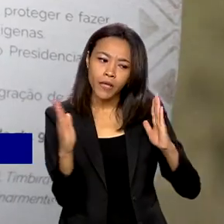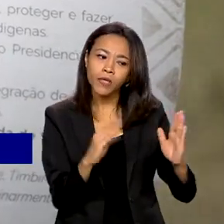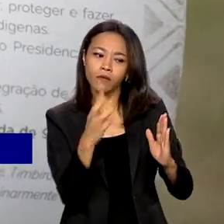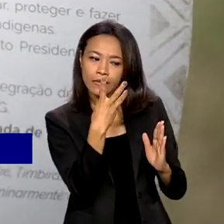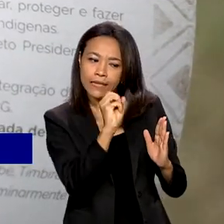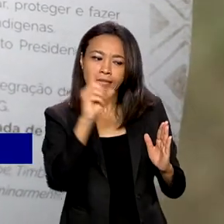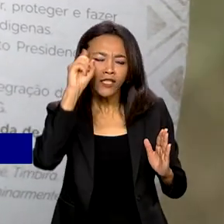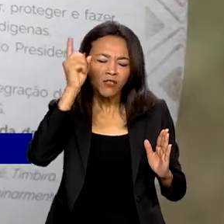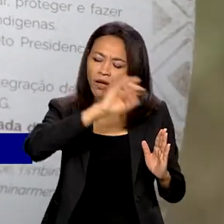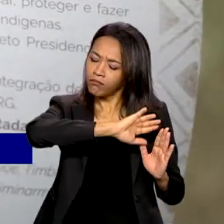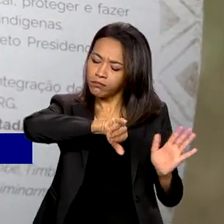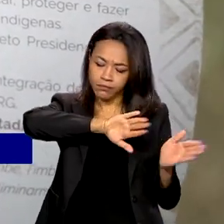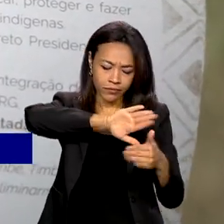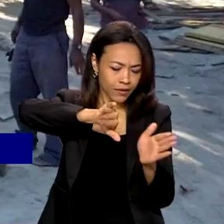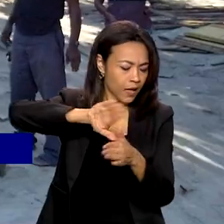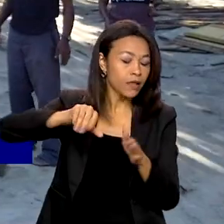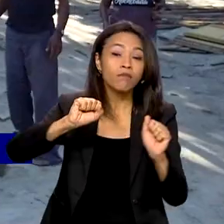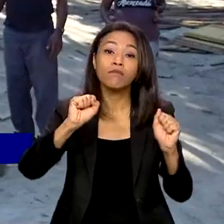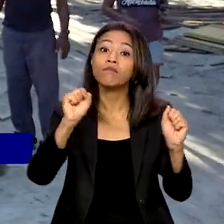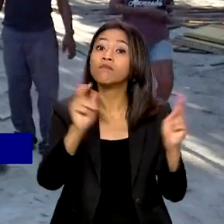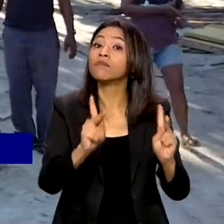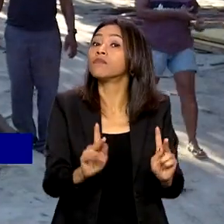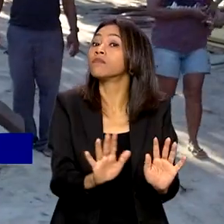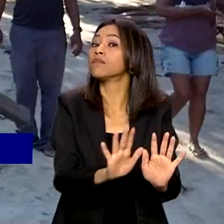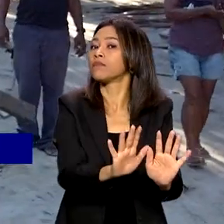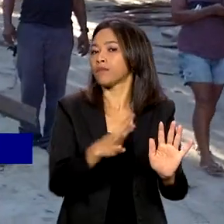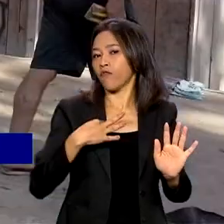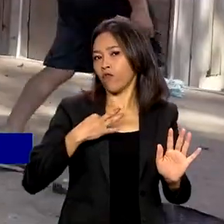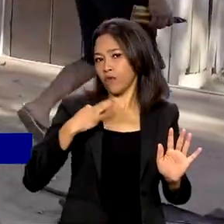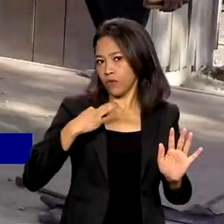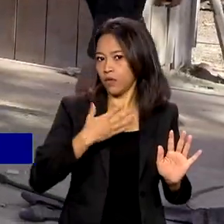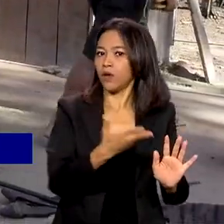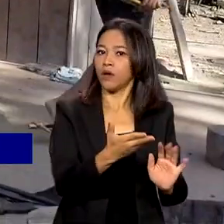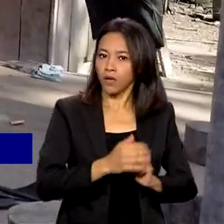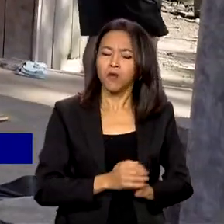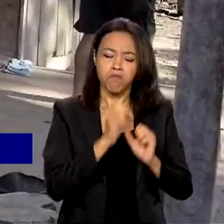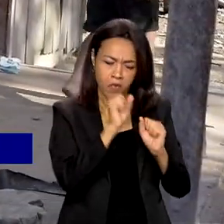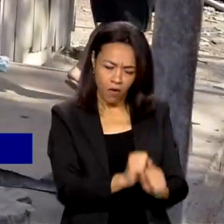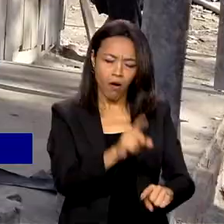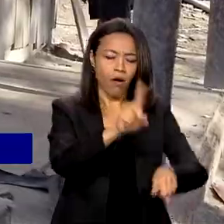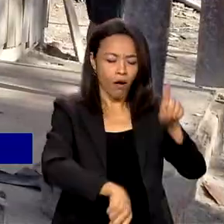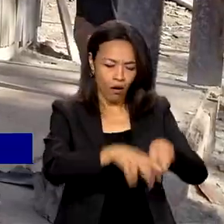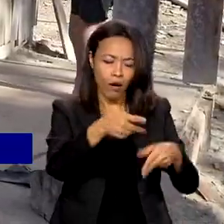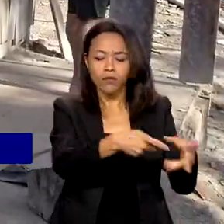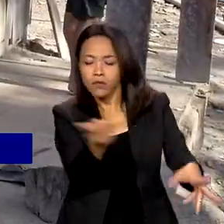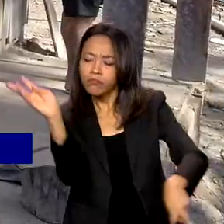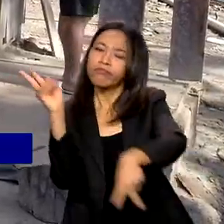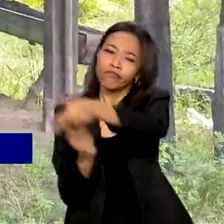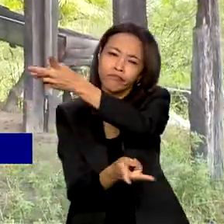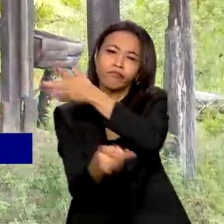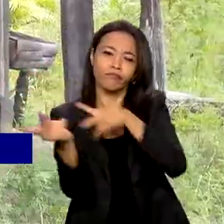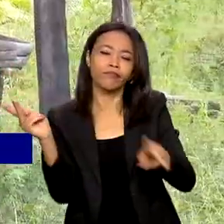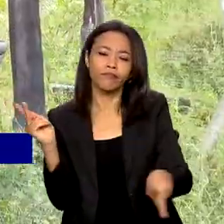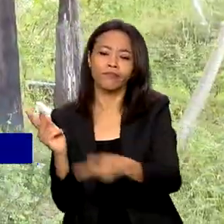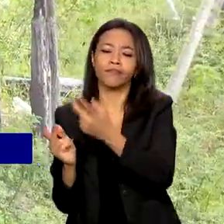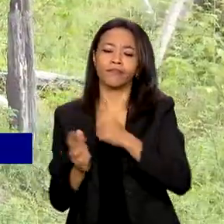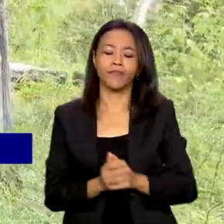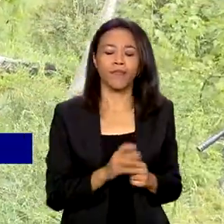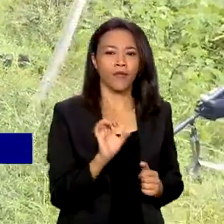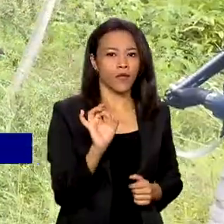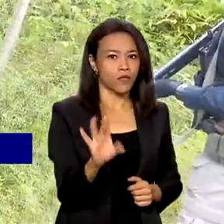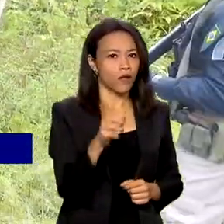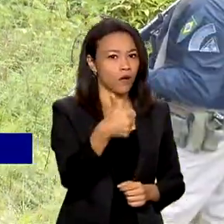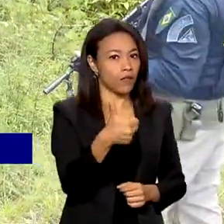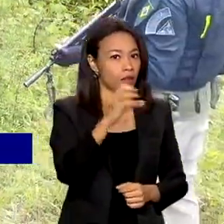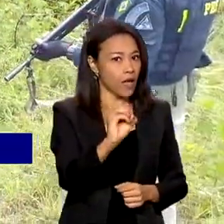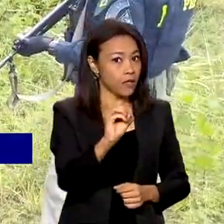para desocupar o local de forma espontânea e puderam até levar seus pertences. Apenas